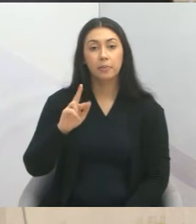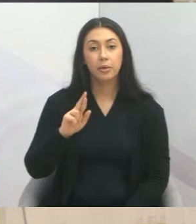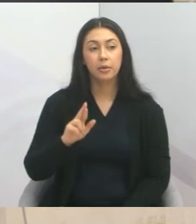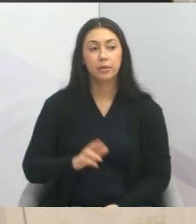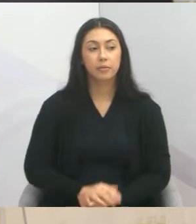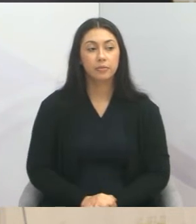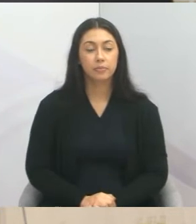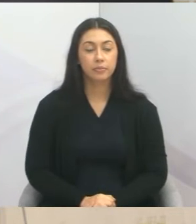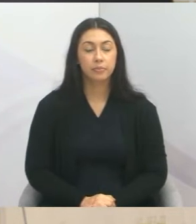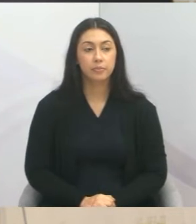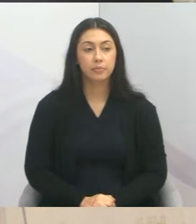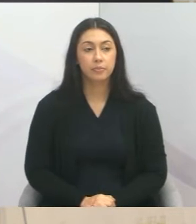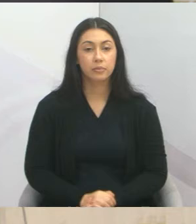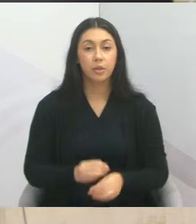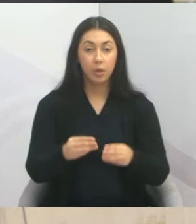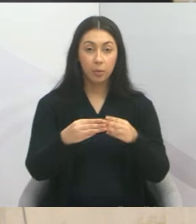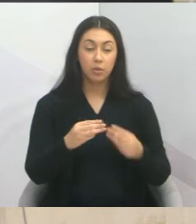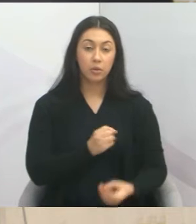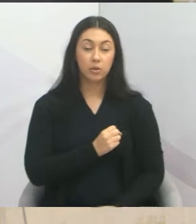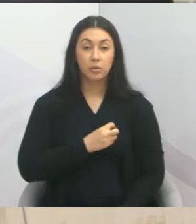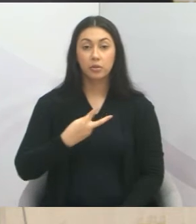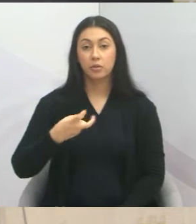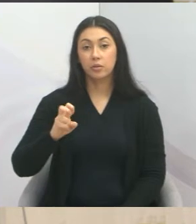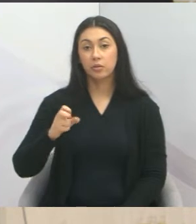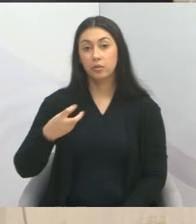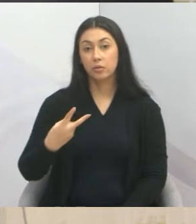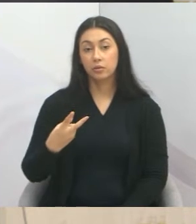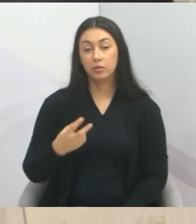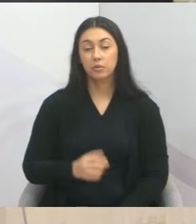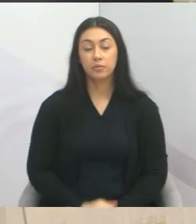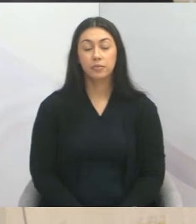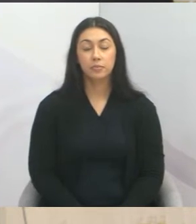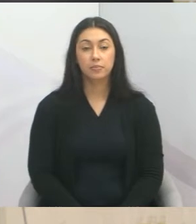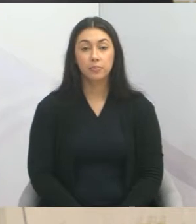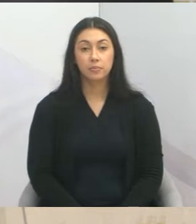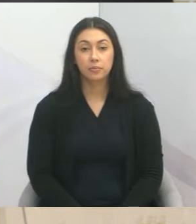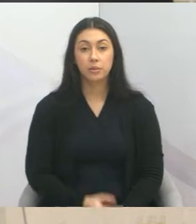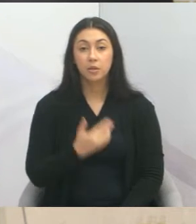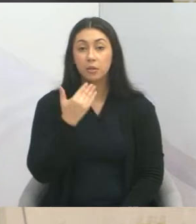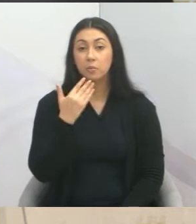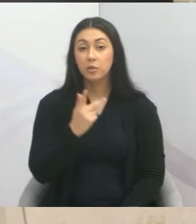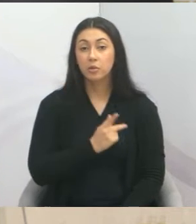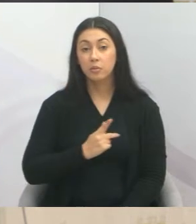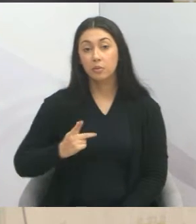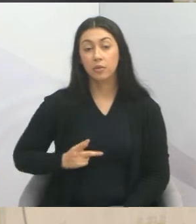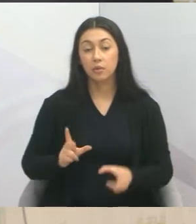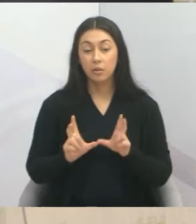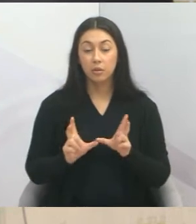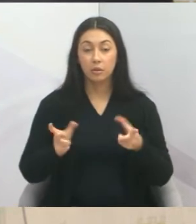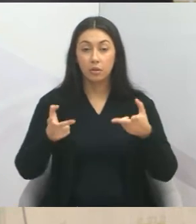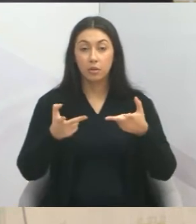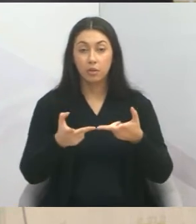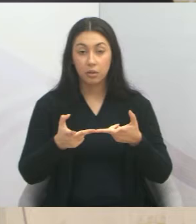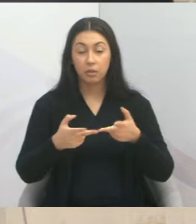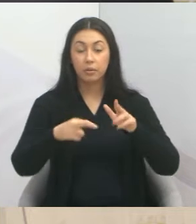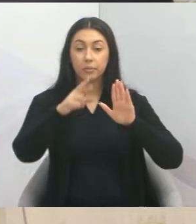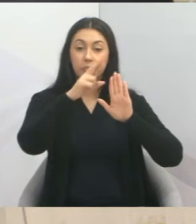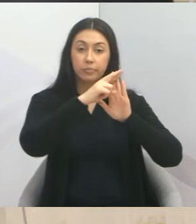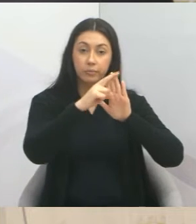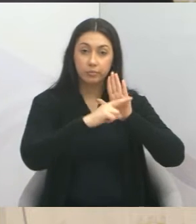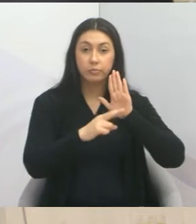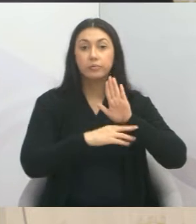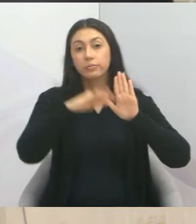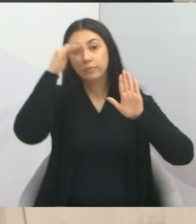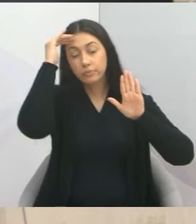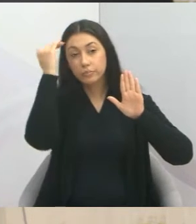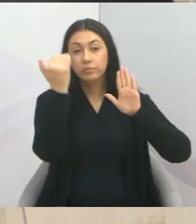Lua do Mução 152 2021 e queremos refletir o seu presente sua casa compre